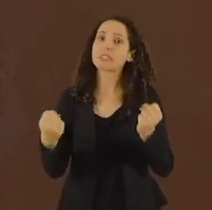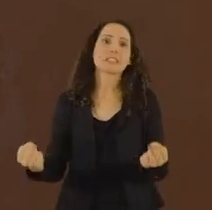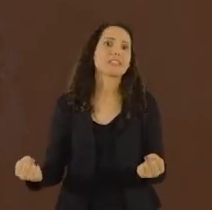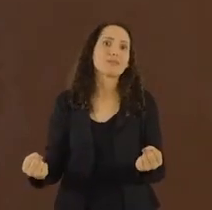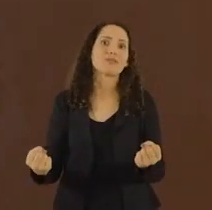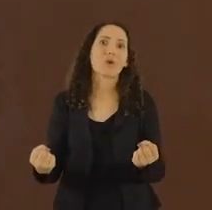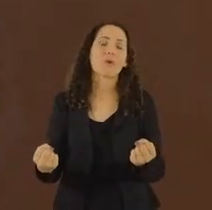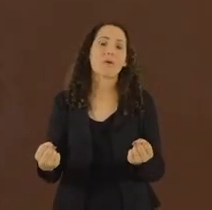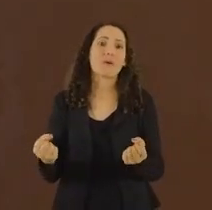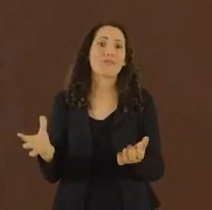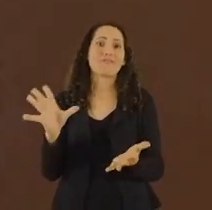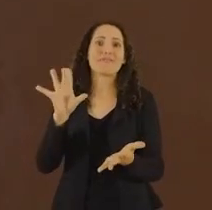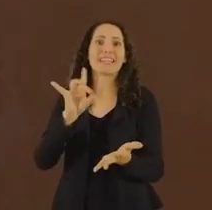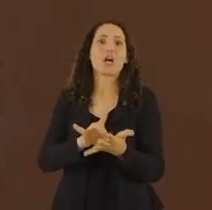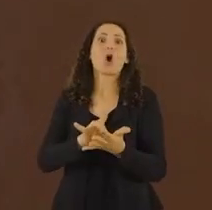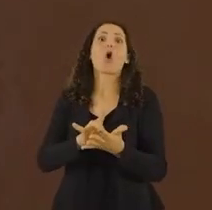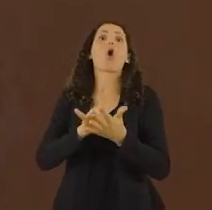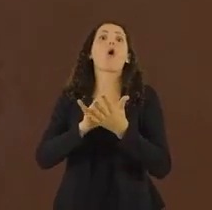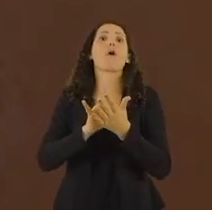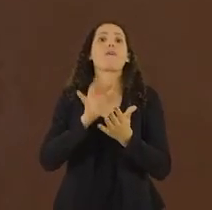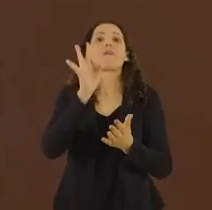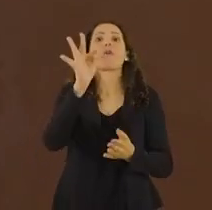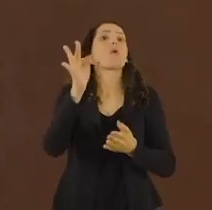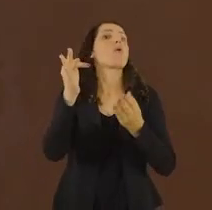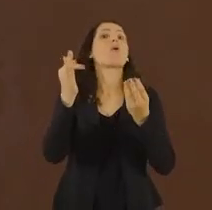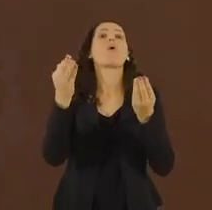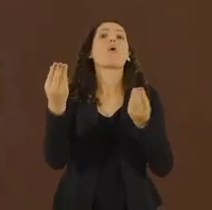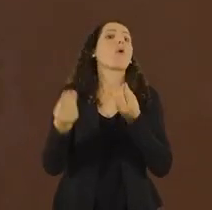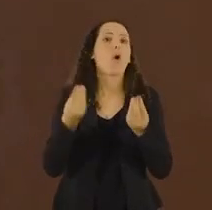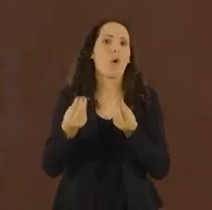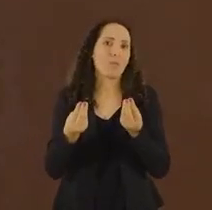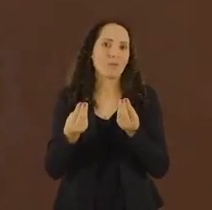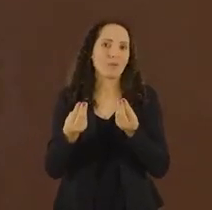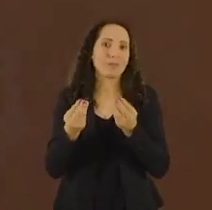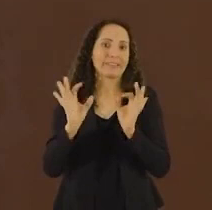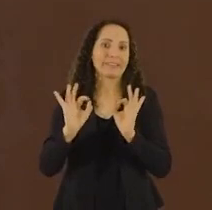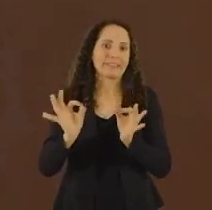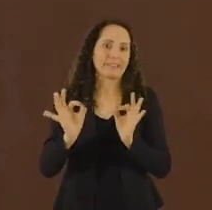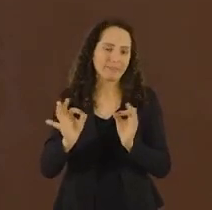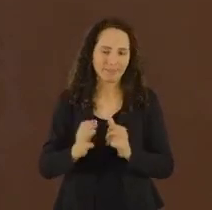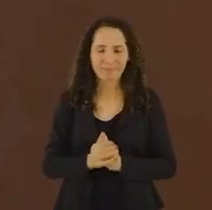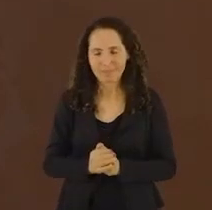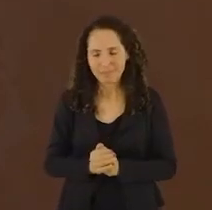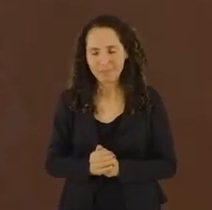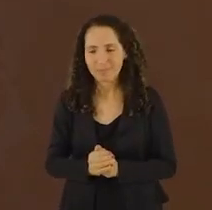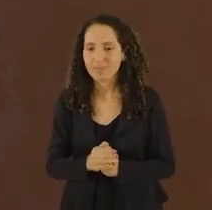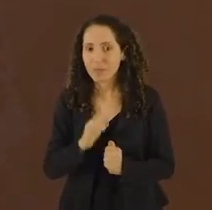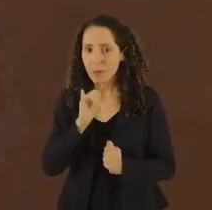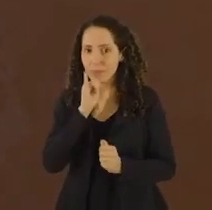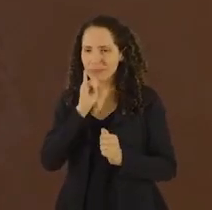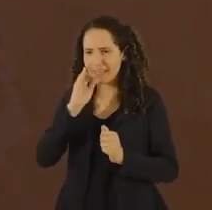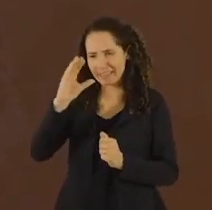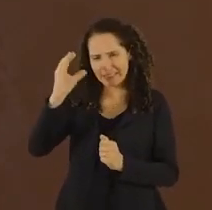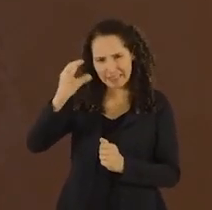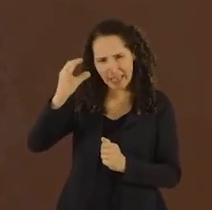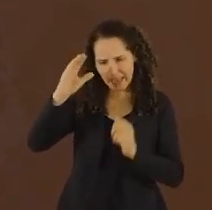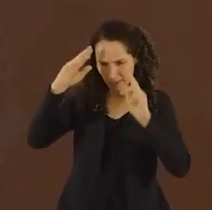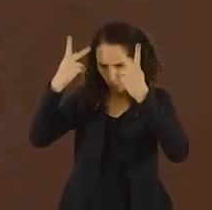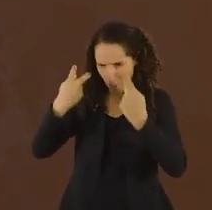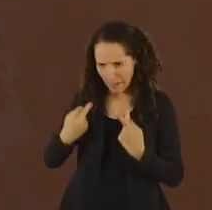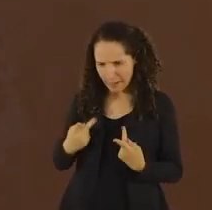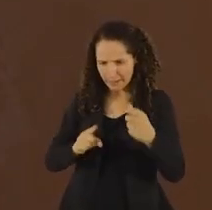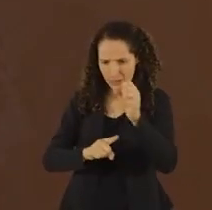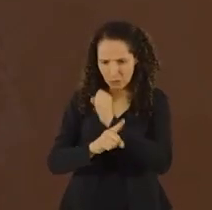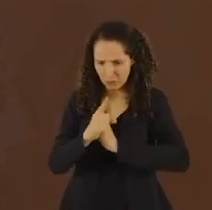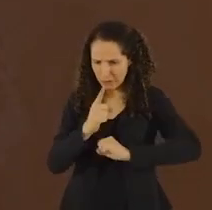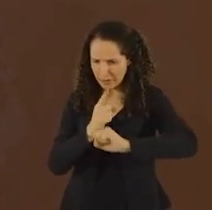previsões é porque as ciências humanas e sociais elas já indicam